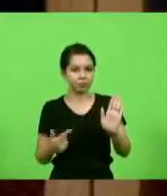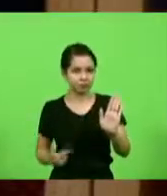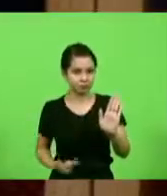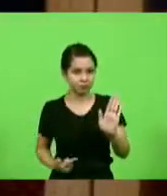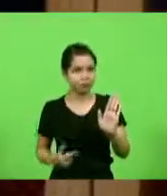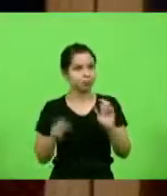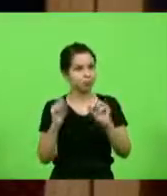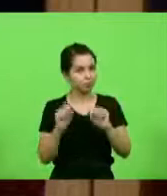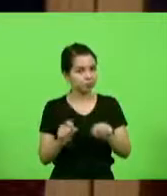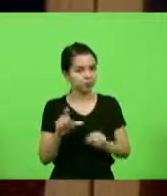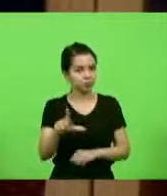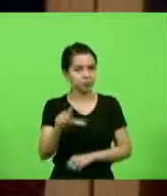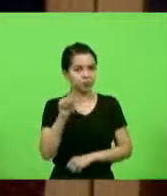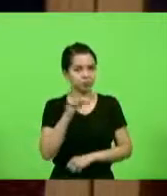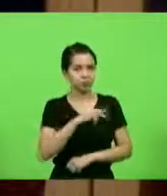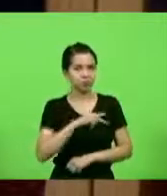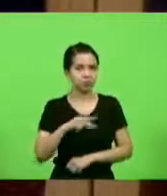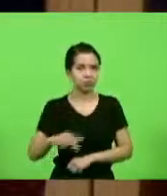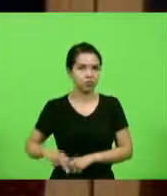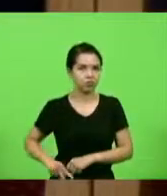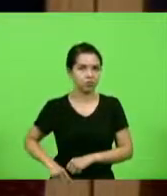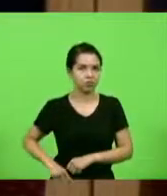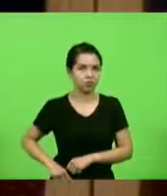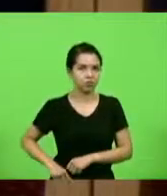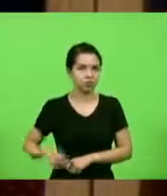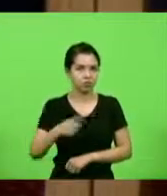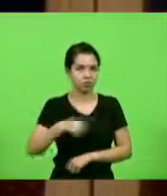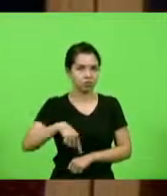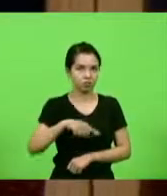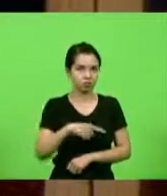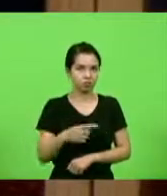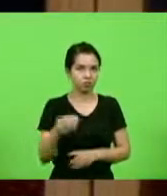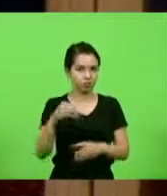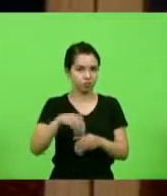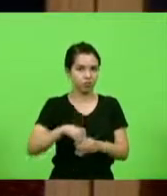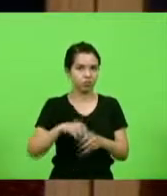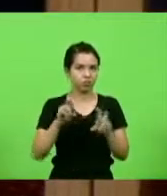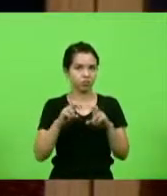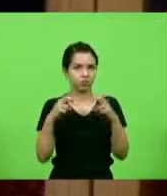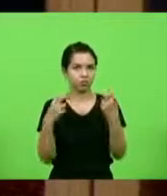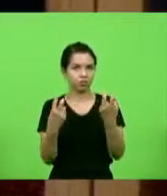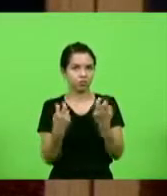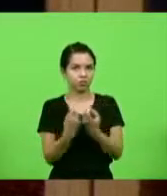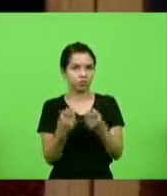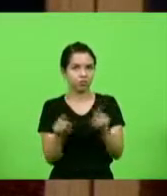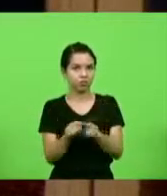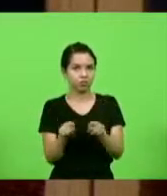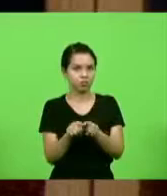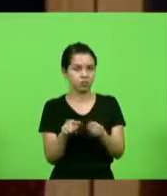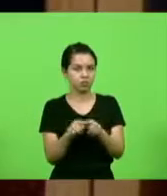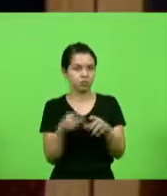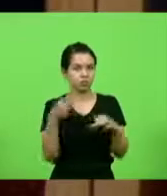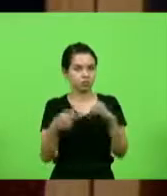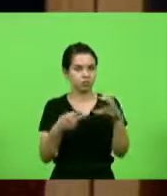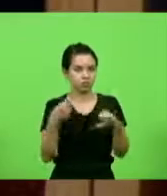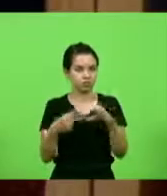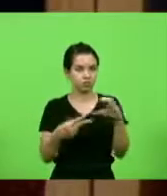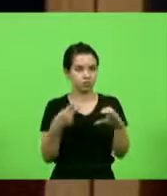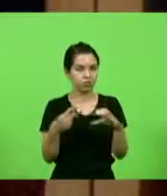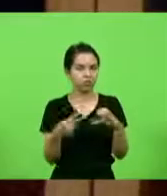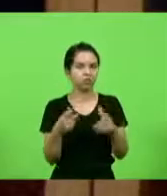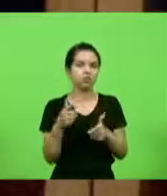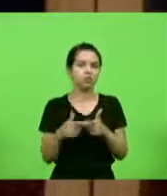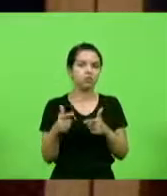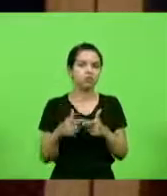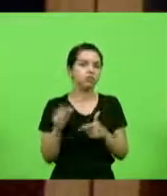presidente. Meu Deus do céu, é o que nós fazemos no parlamento, gente. É o que se faz nas câmaras de vereadores. Qual é o problema